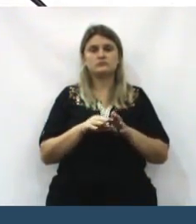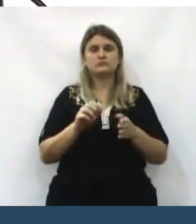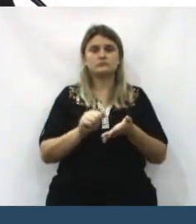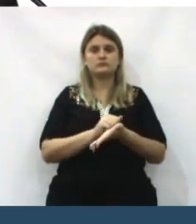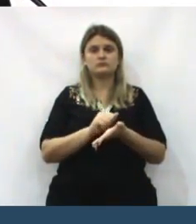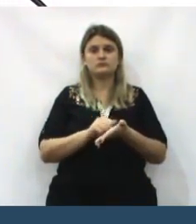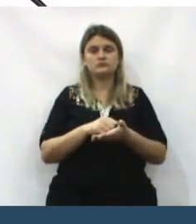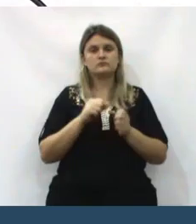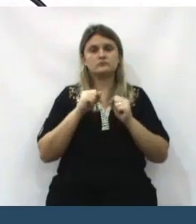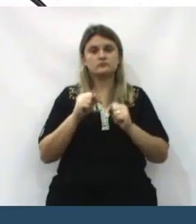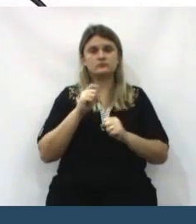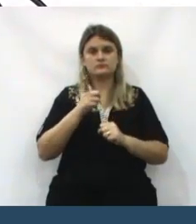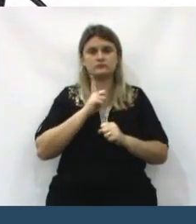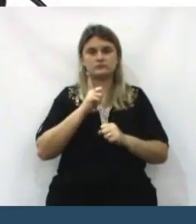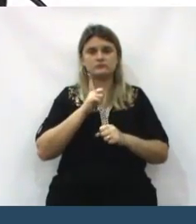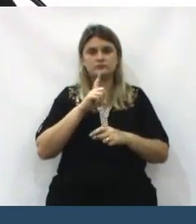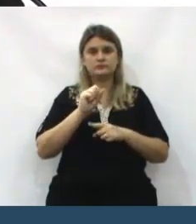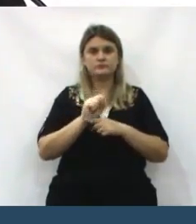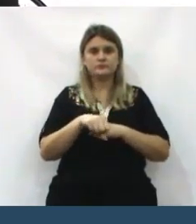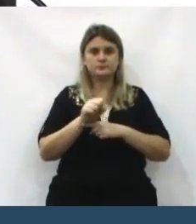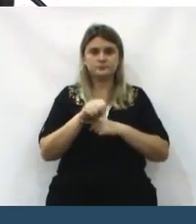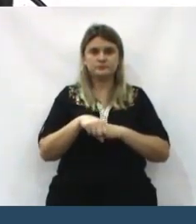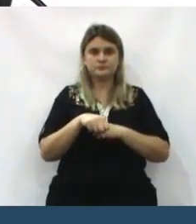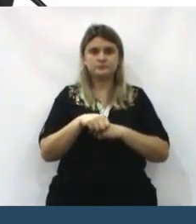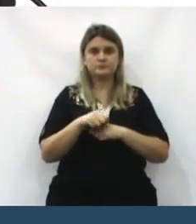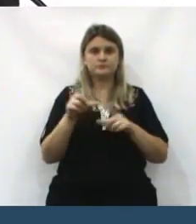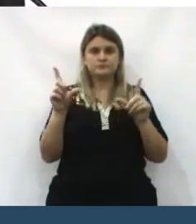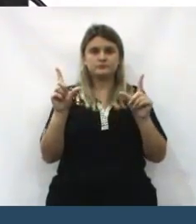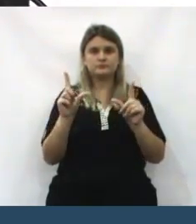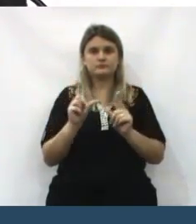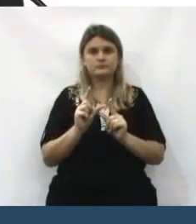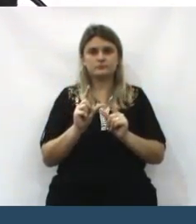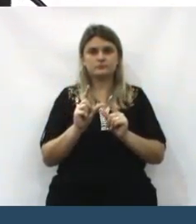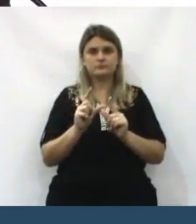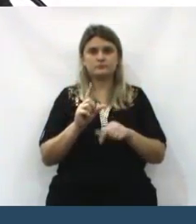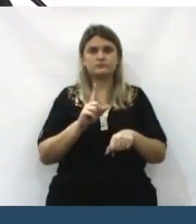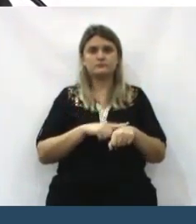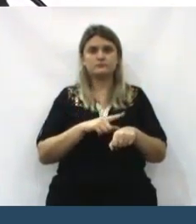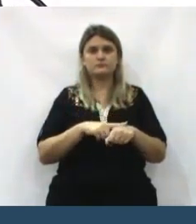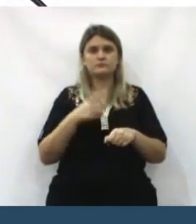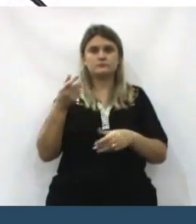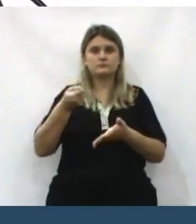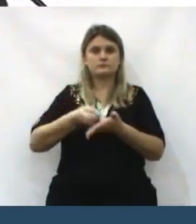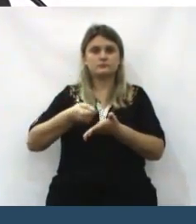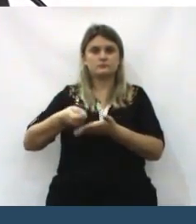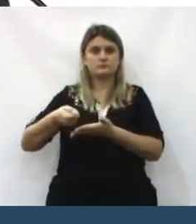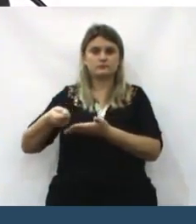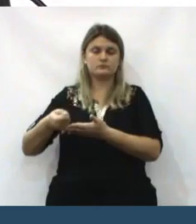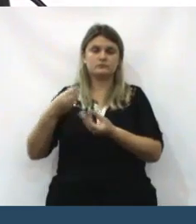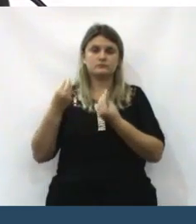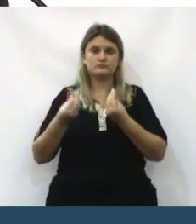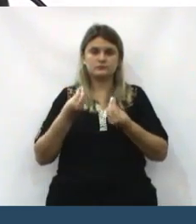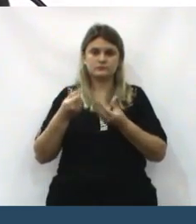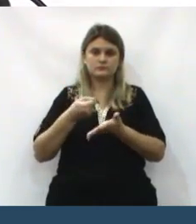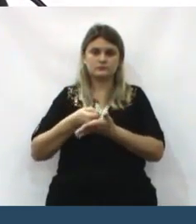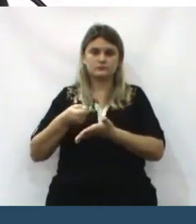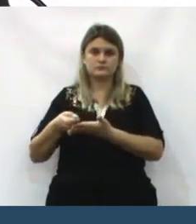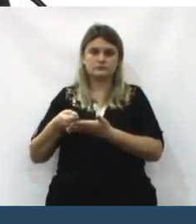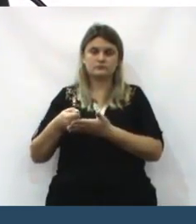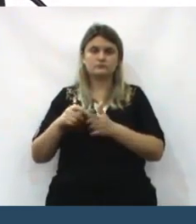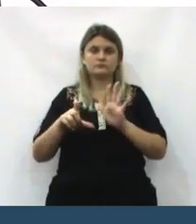também dessas atividades que podem ter, sim, a redução no tempo de contribuição ou forma de